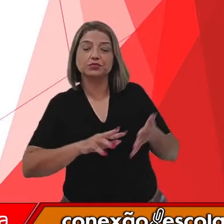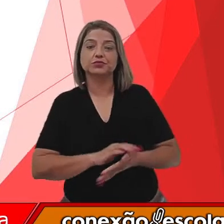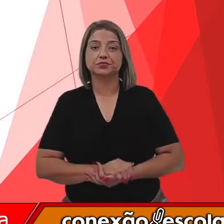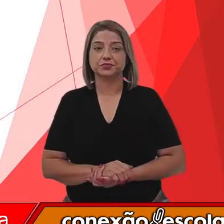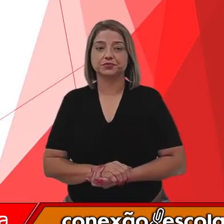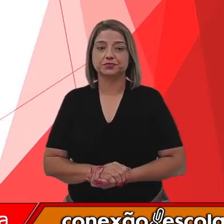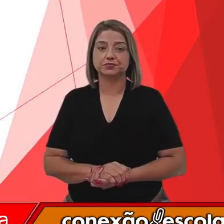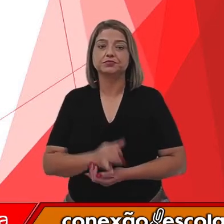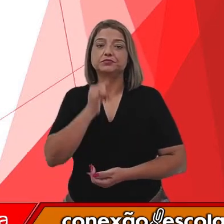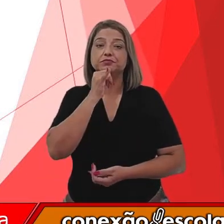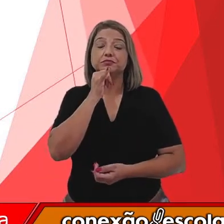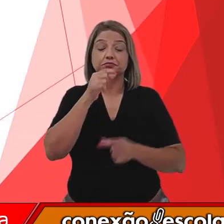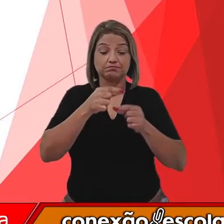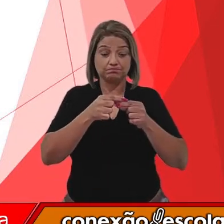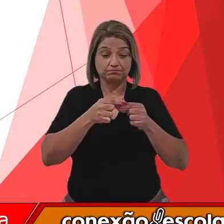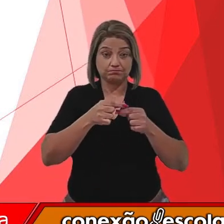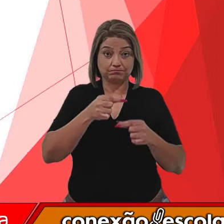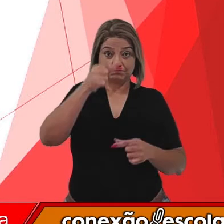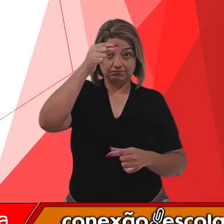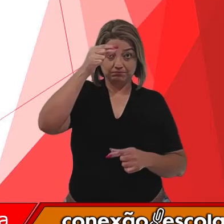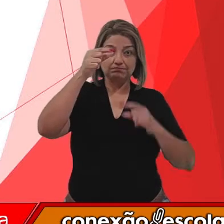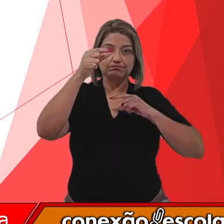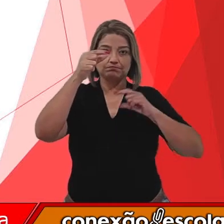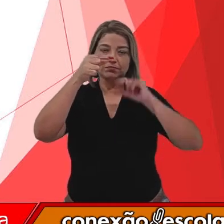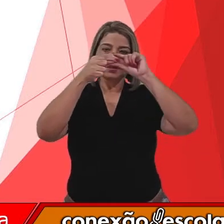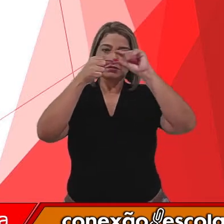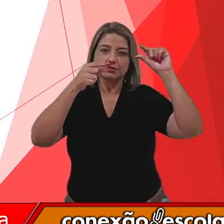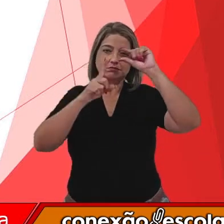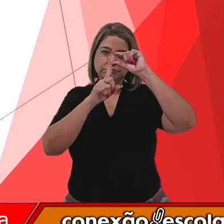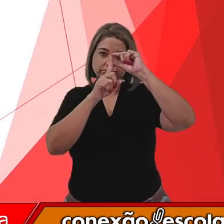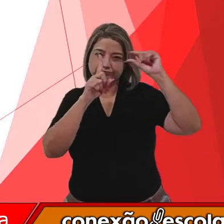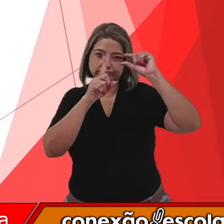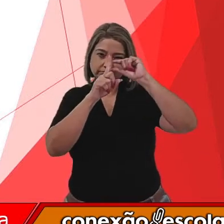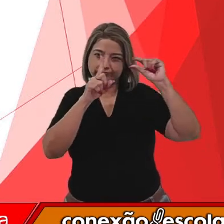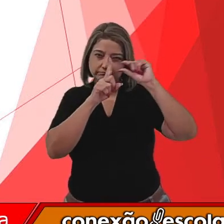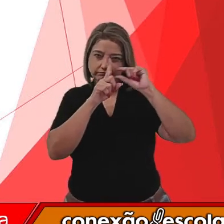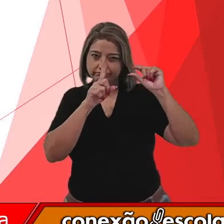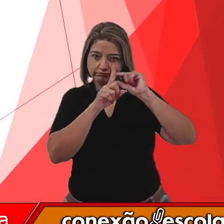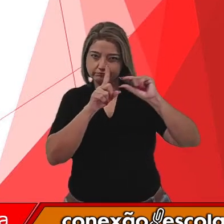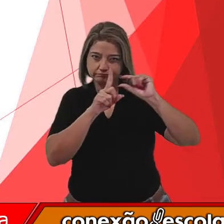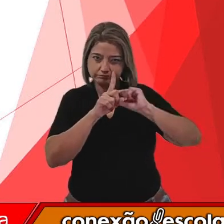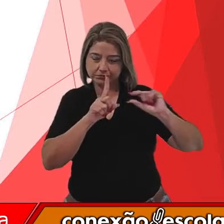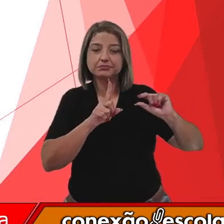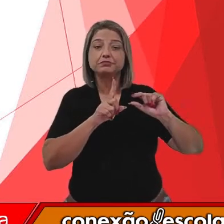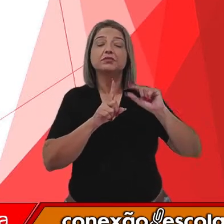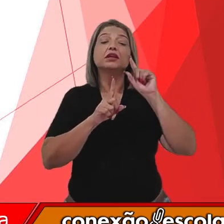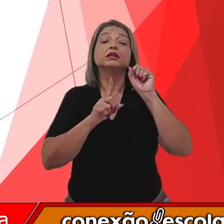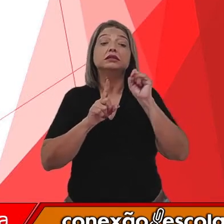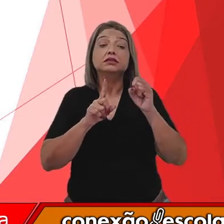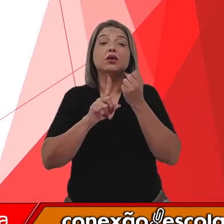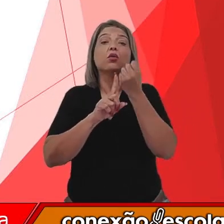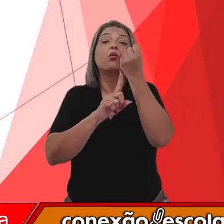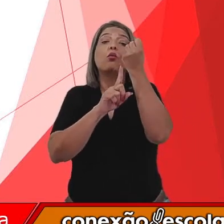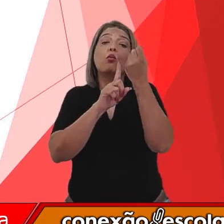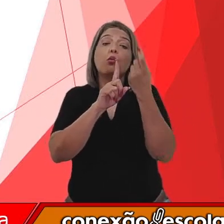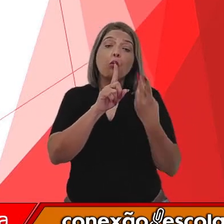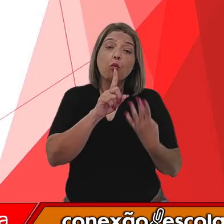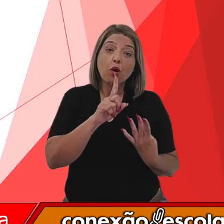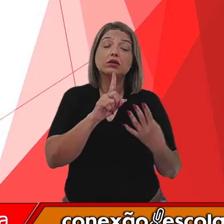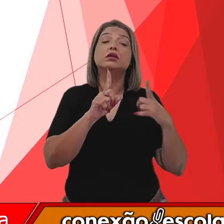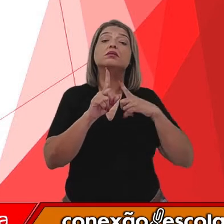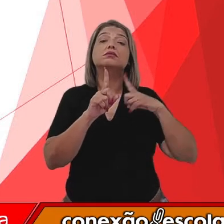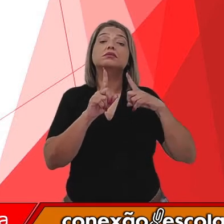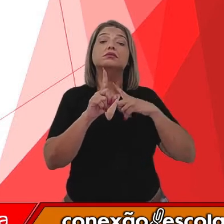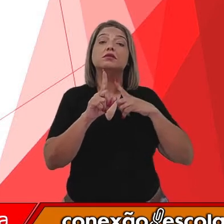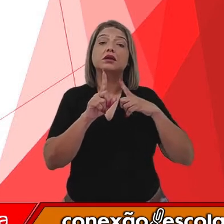figura, nós temos uma barrinha composta por cubinhos. Se vocês contarem a quantidade total de